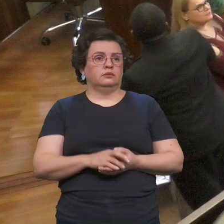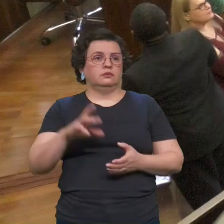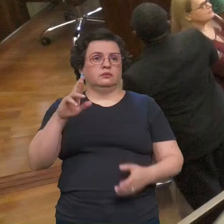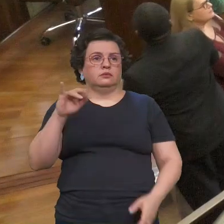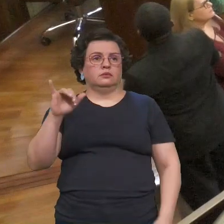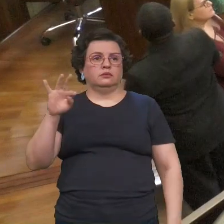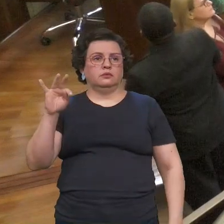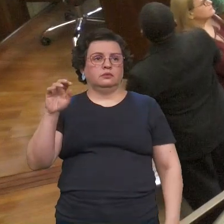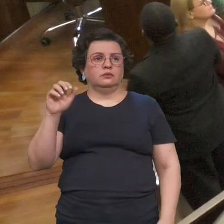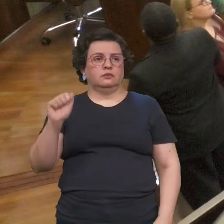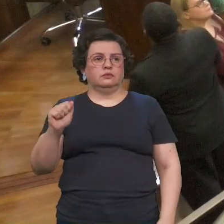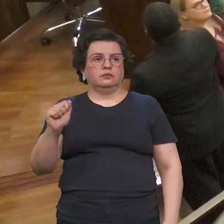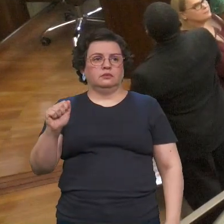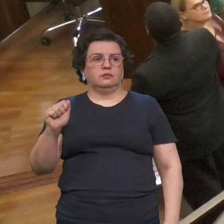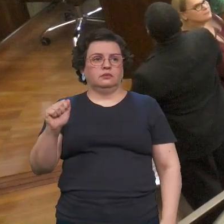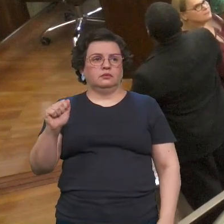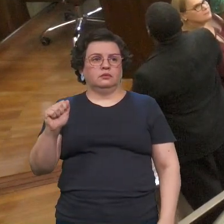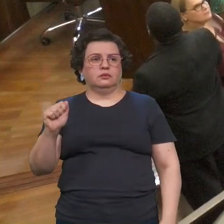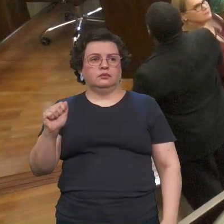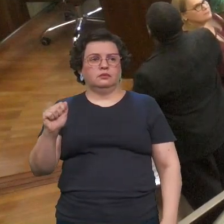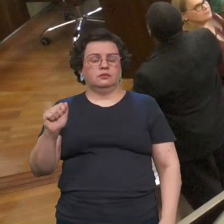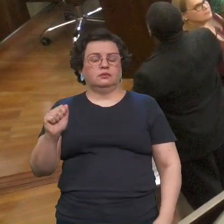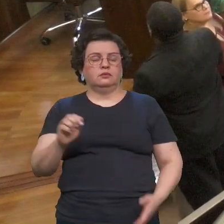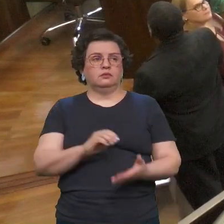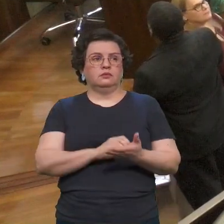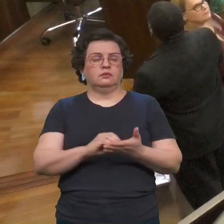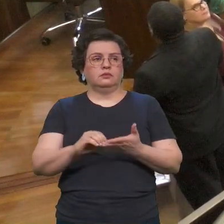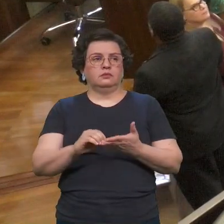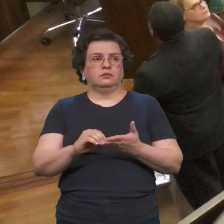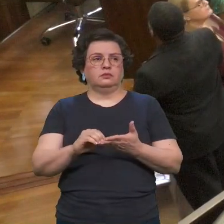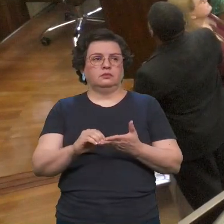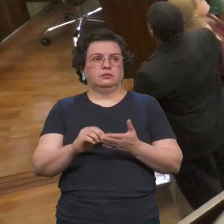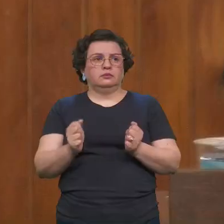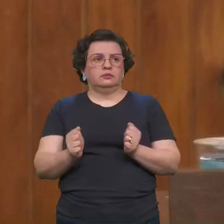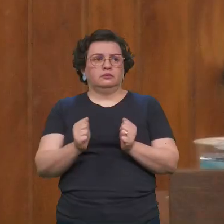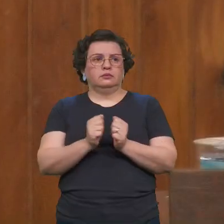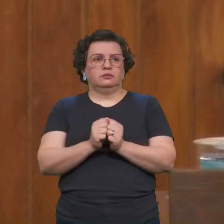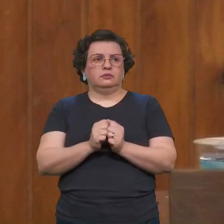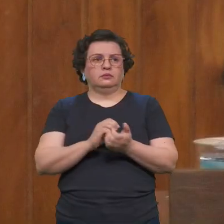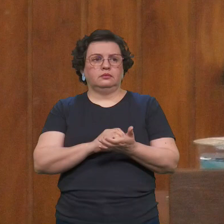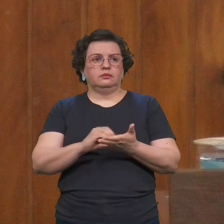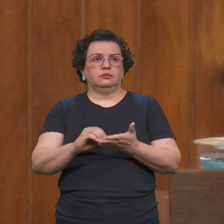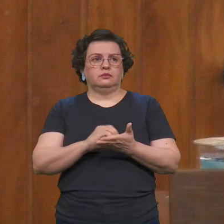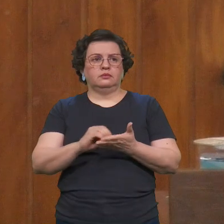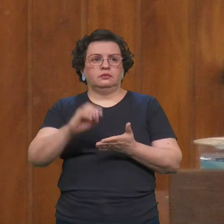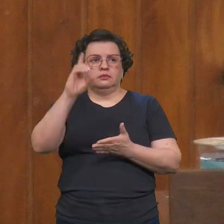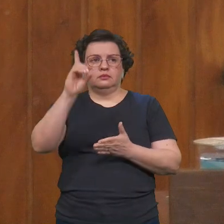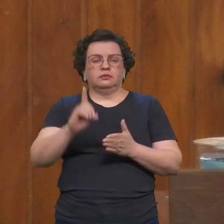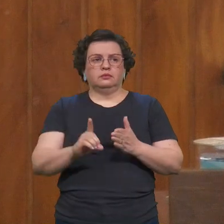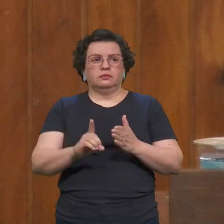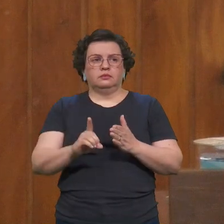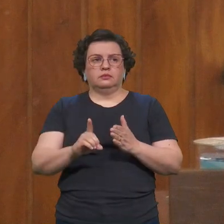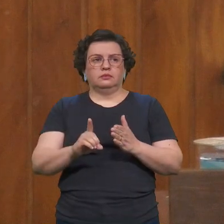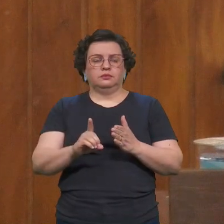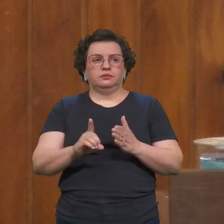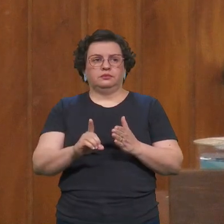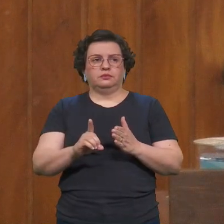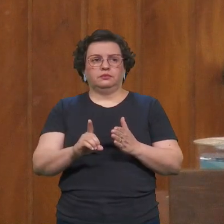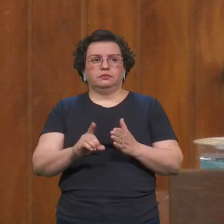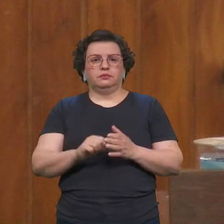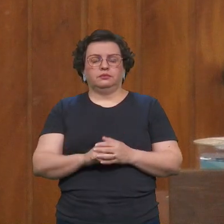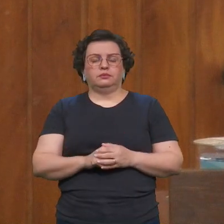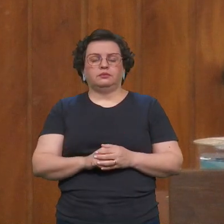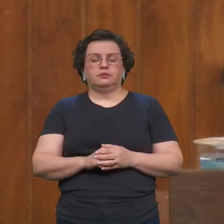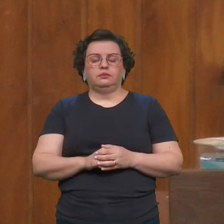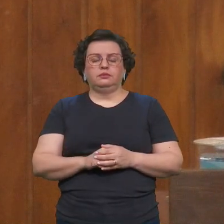Rita Andréia Sartori Zafredi, secretária adjunta da Secretaria de Direitos Humanos e também membro do Conselho